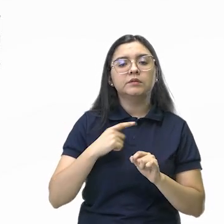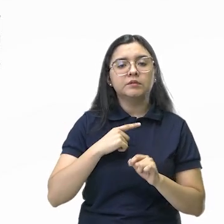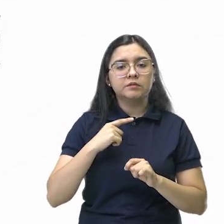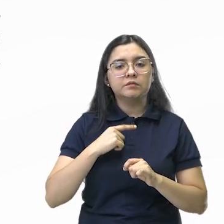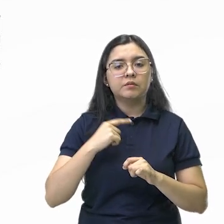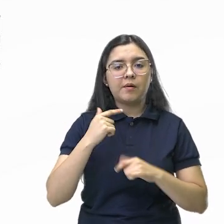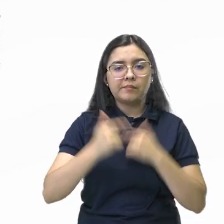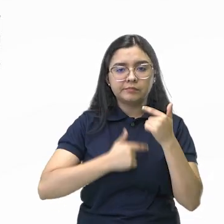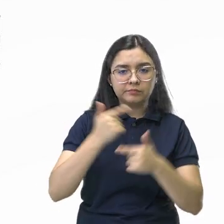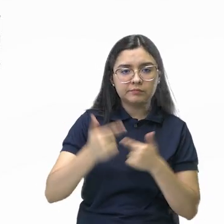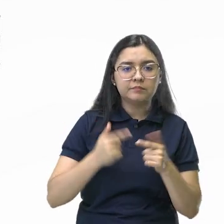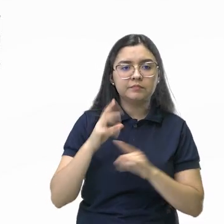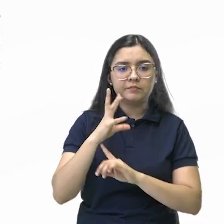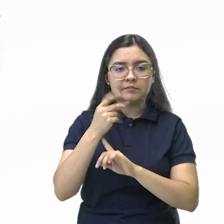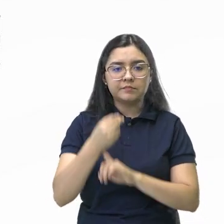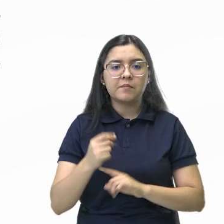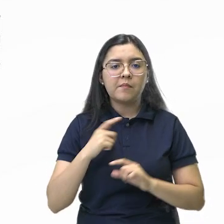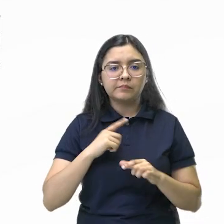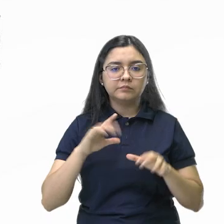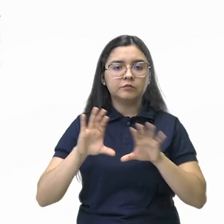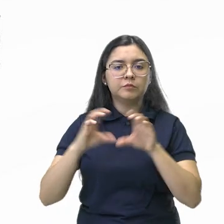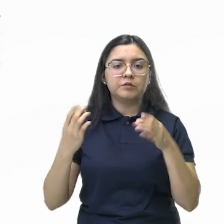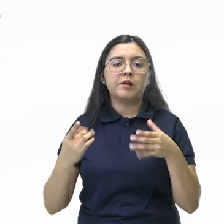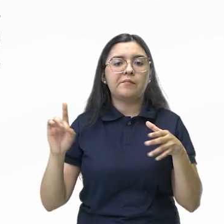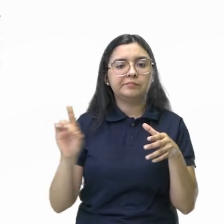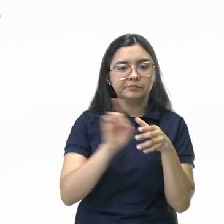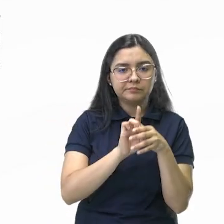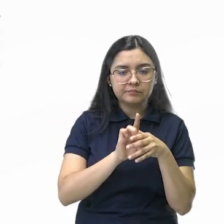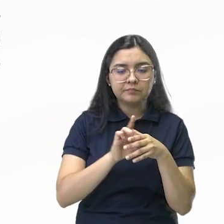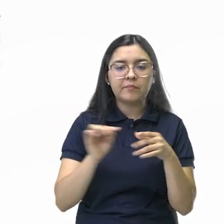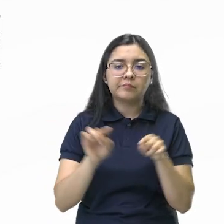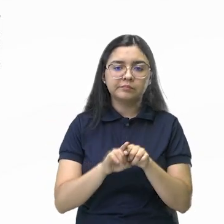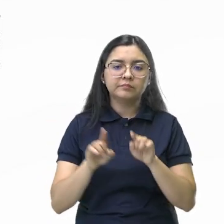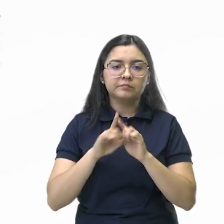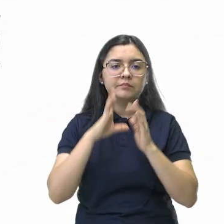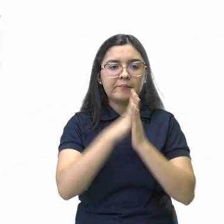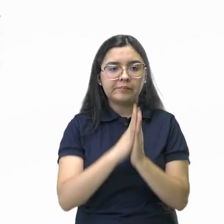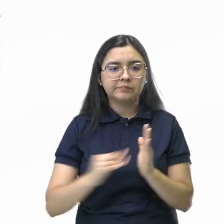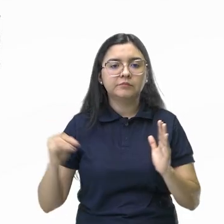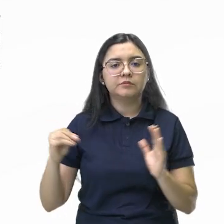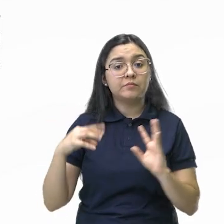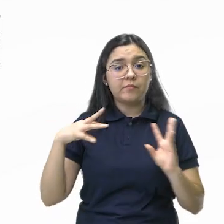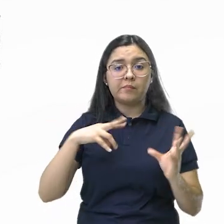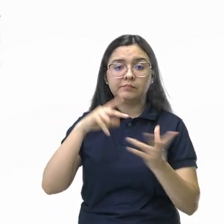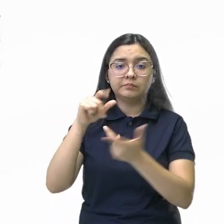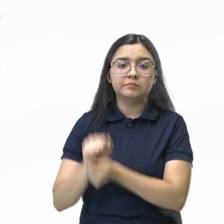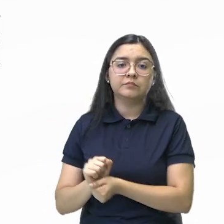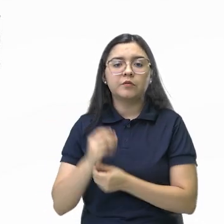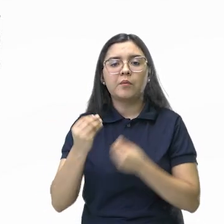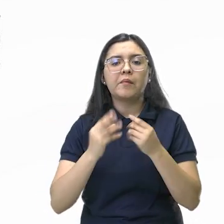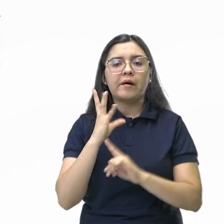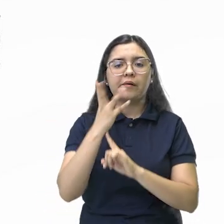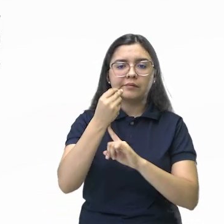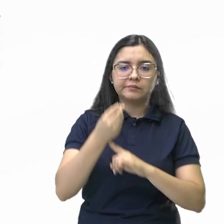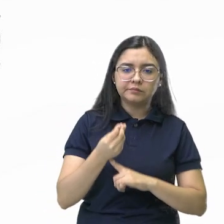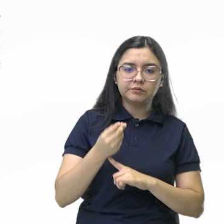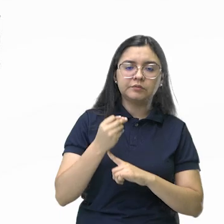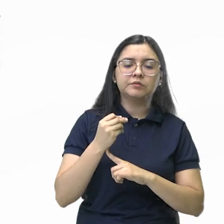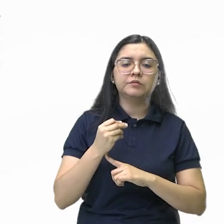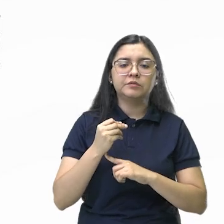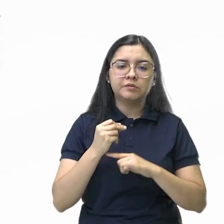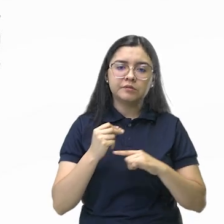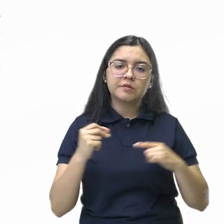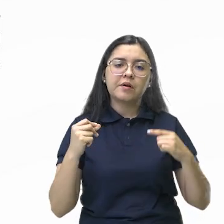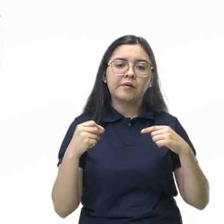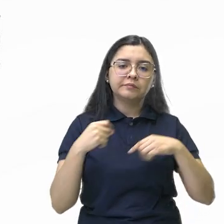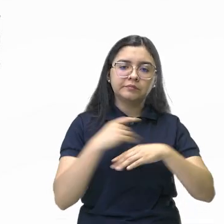empregabilidade artística e engajamento comunitário, tornando-se um modelo internacional de como a arte urbana